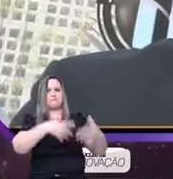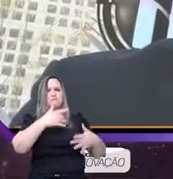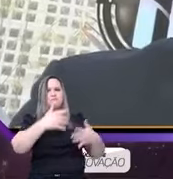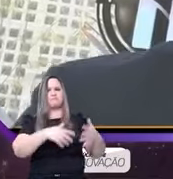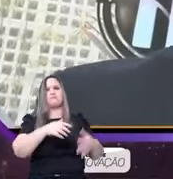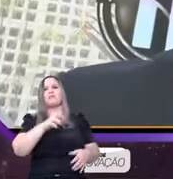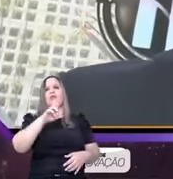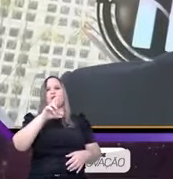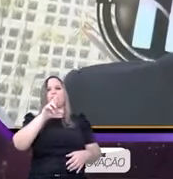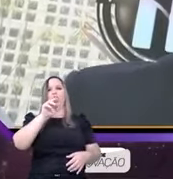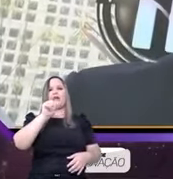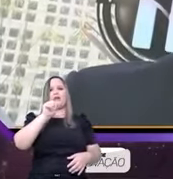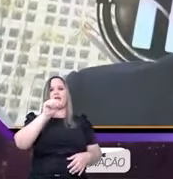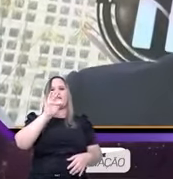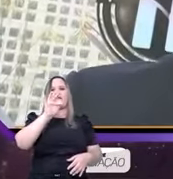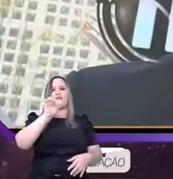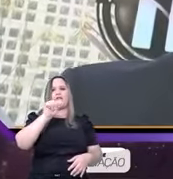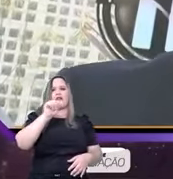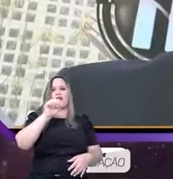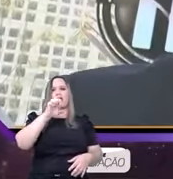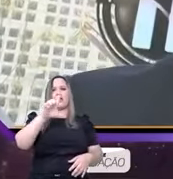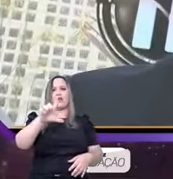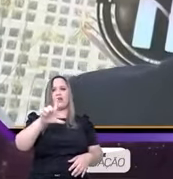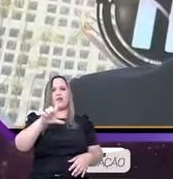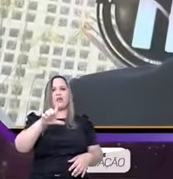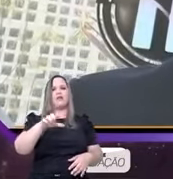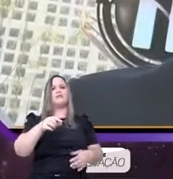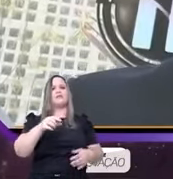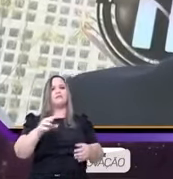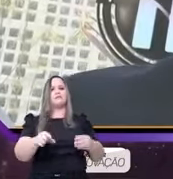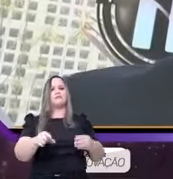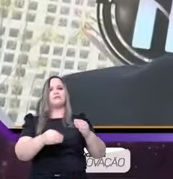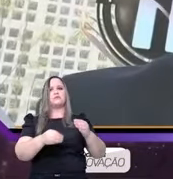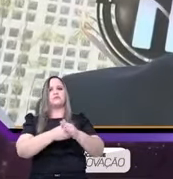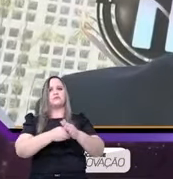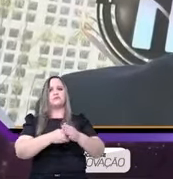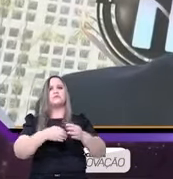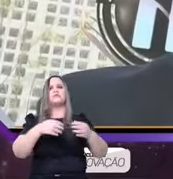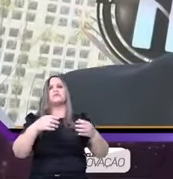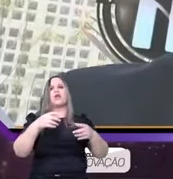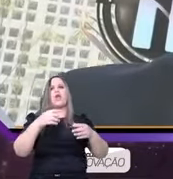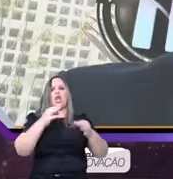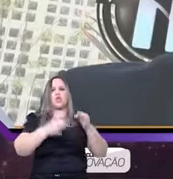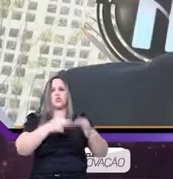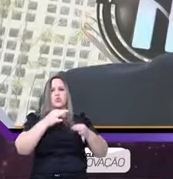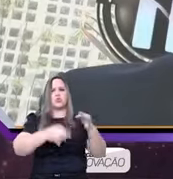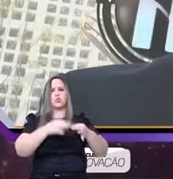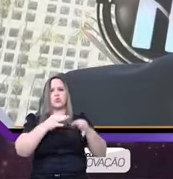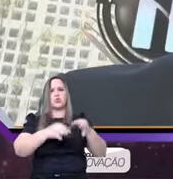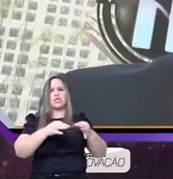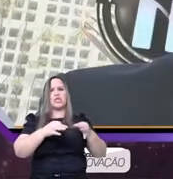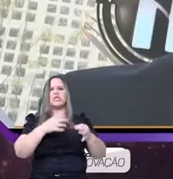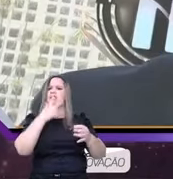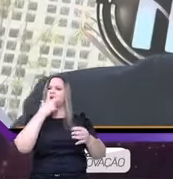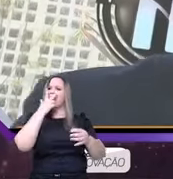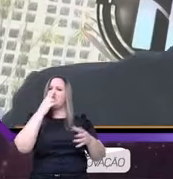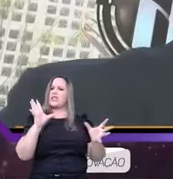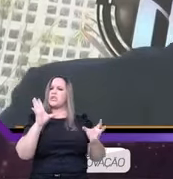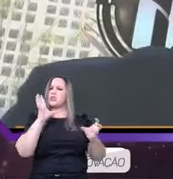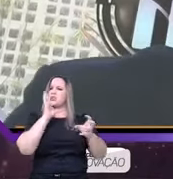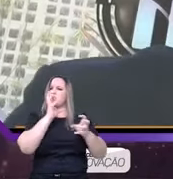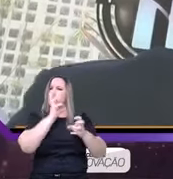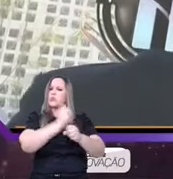nos coloca que a justiça está se tornando meros números. E aí eu indagaria para o senhor